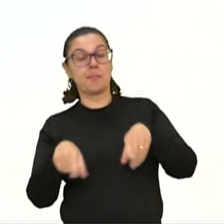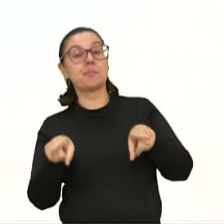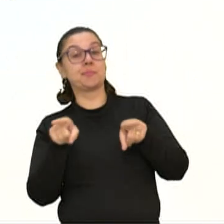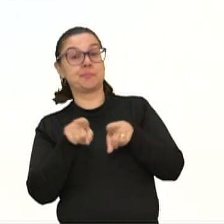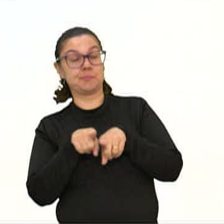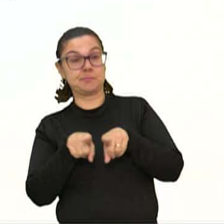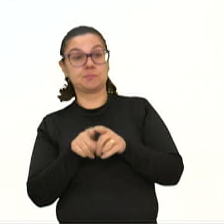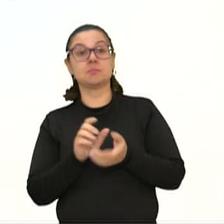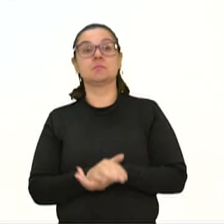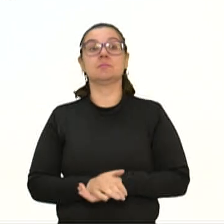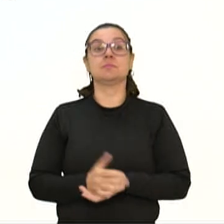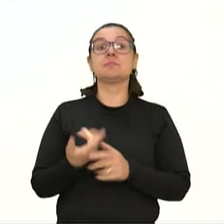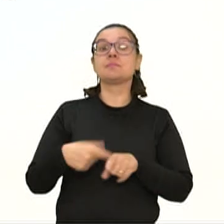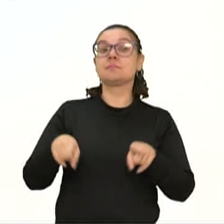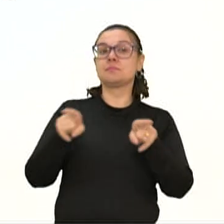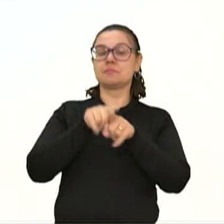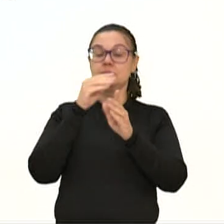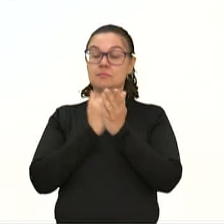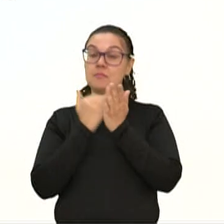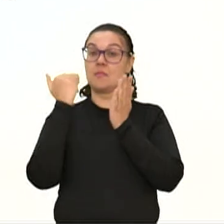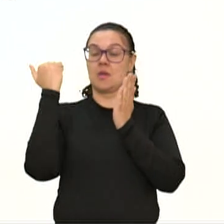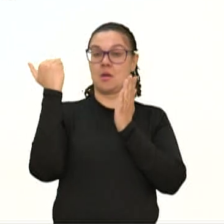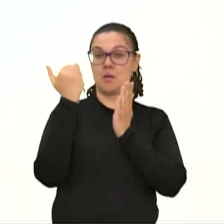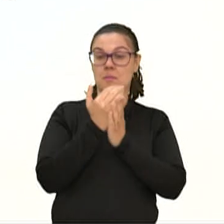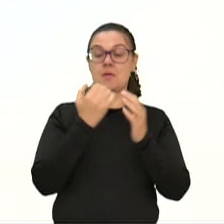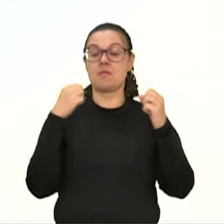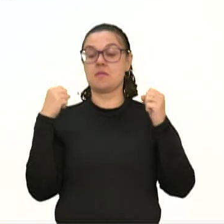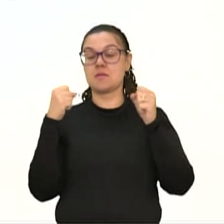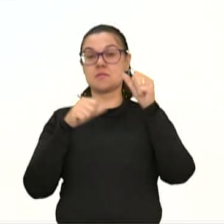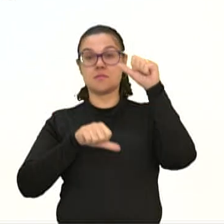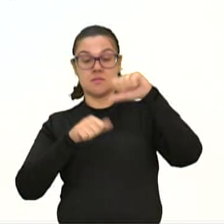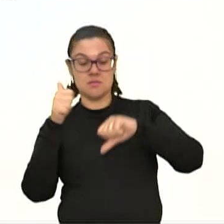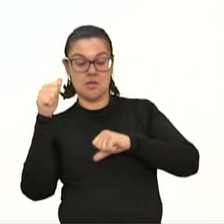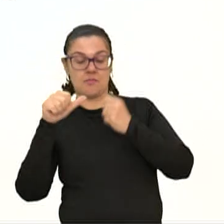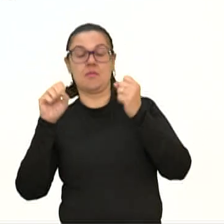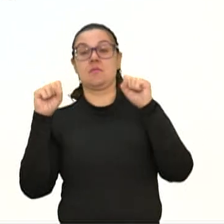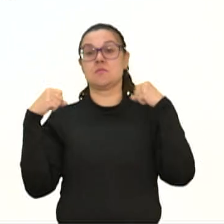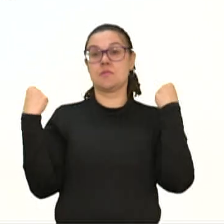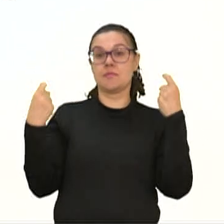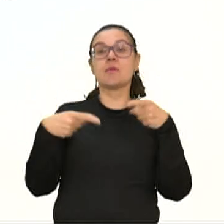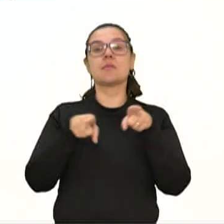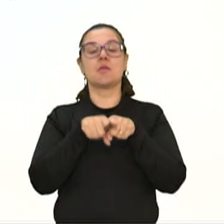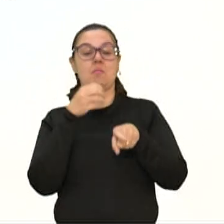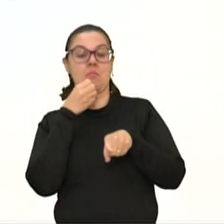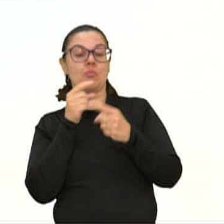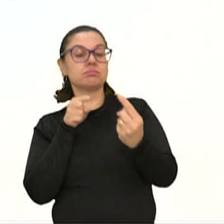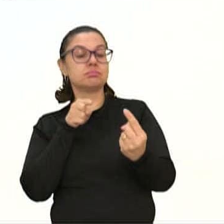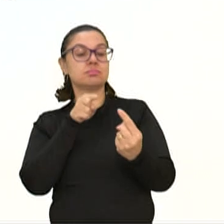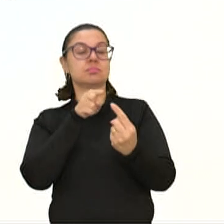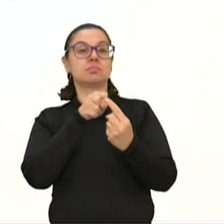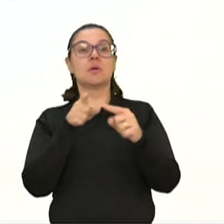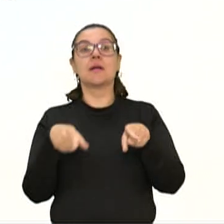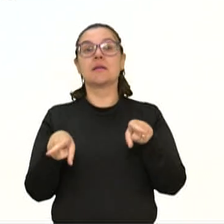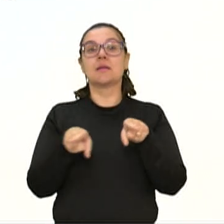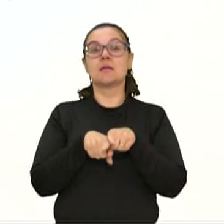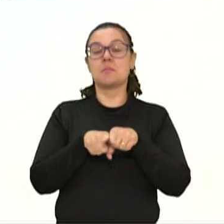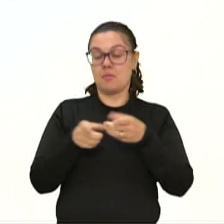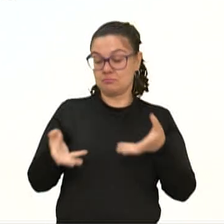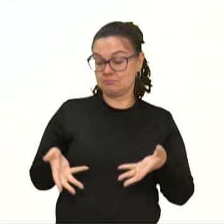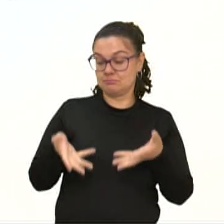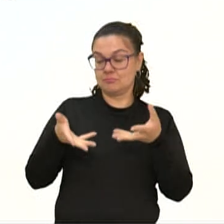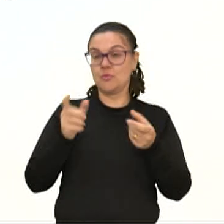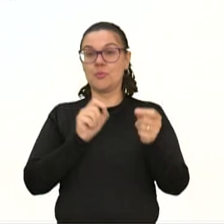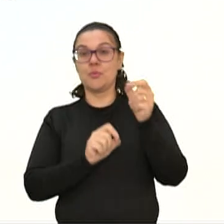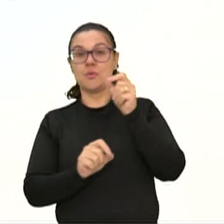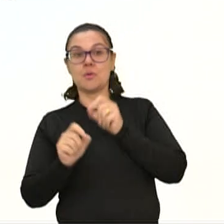perdas. Além da avaliação física, estabelecer as metas que você quer alcançar, ela também proporciona